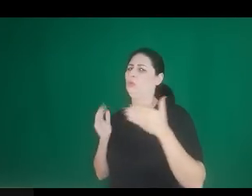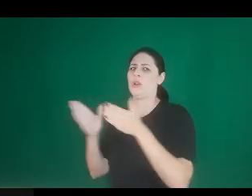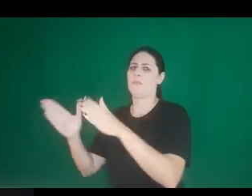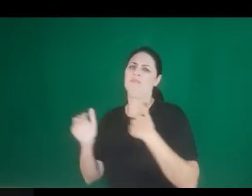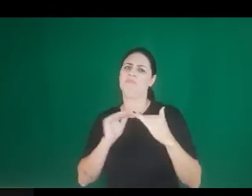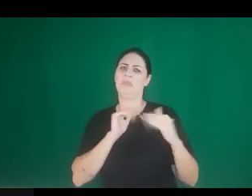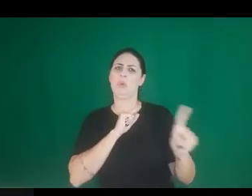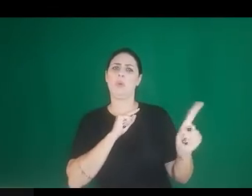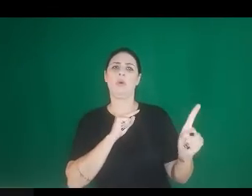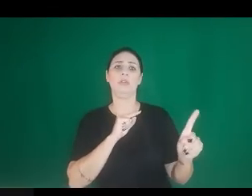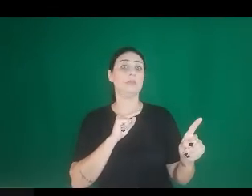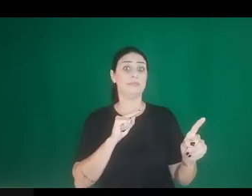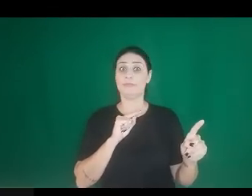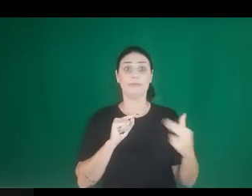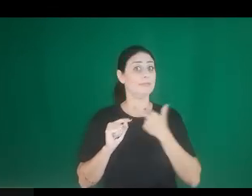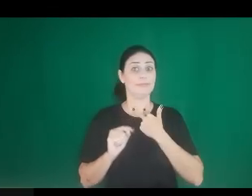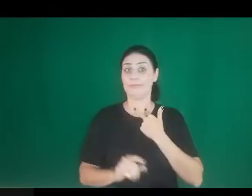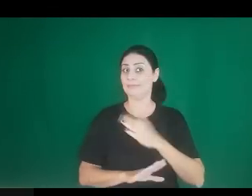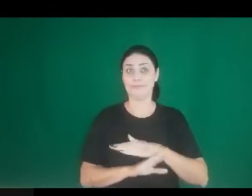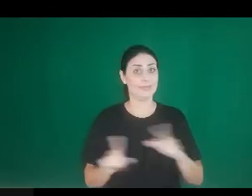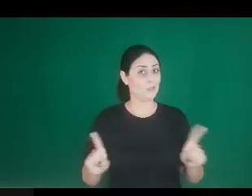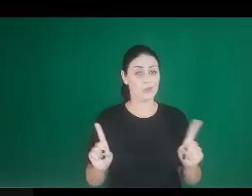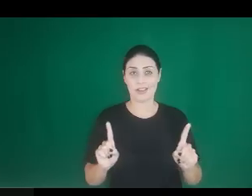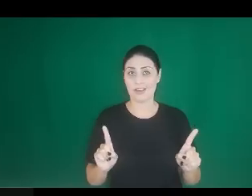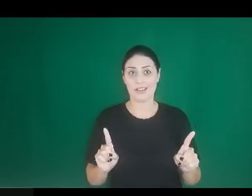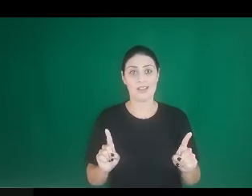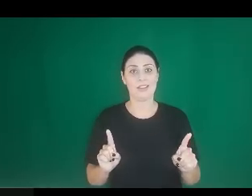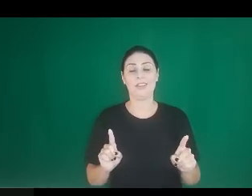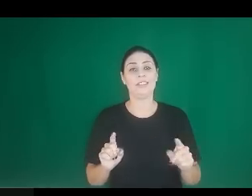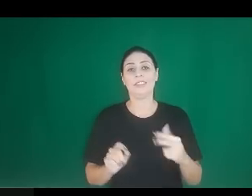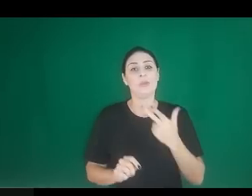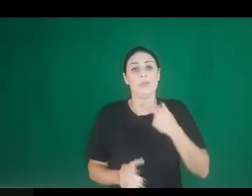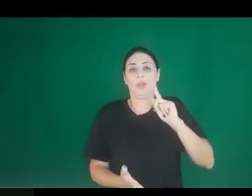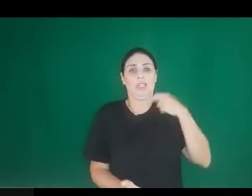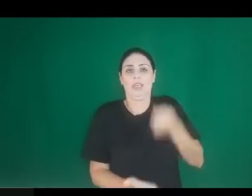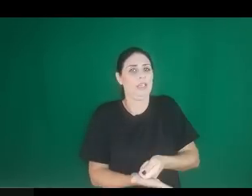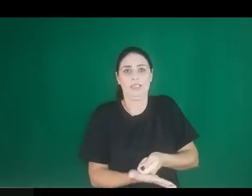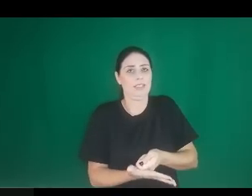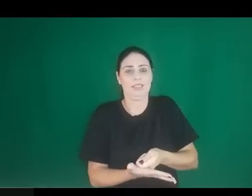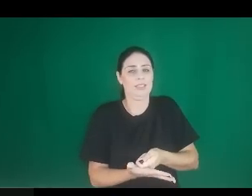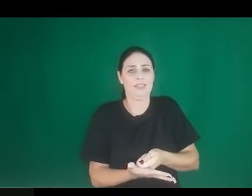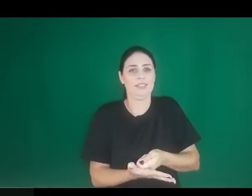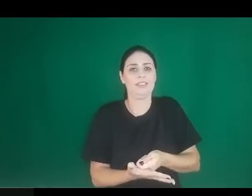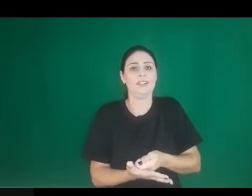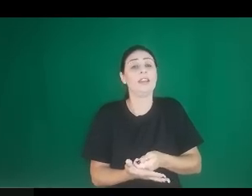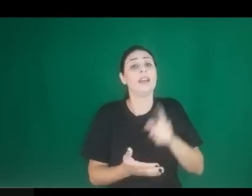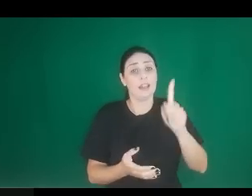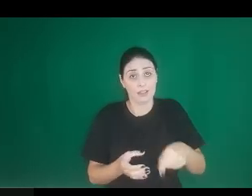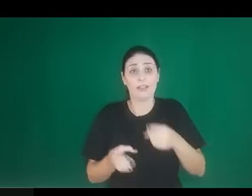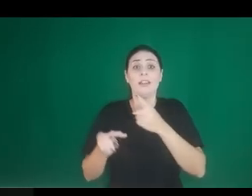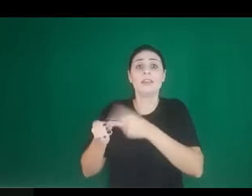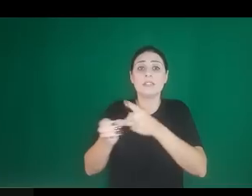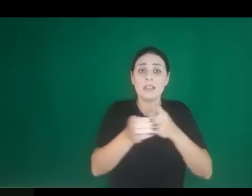outro caminho porque eu não concordo. Não era possível aos municípios essa decisão. Tanto